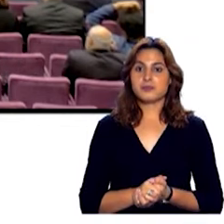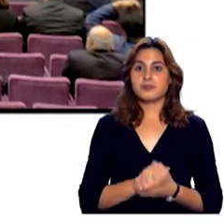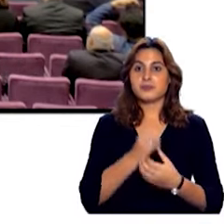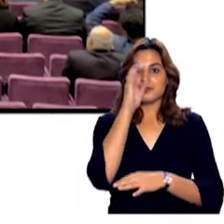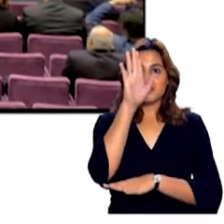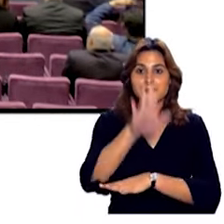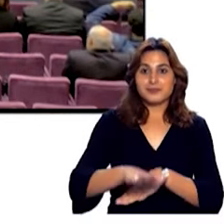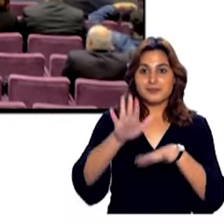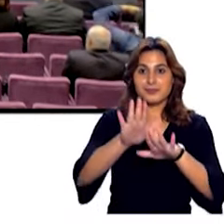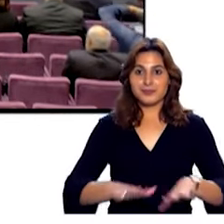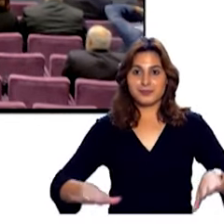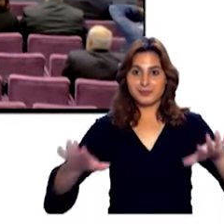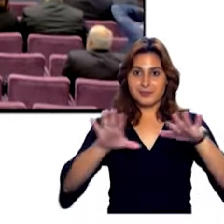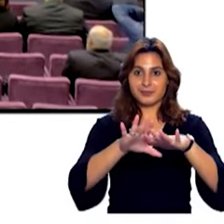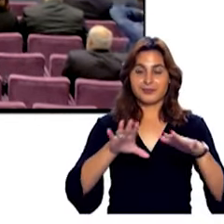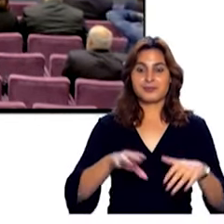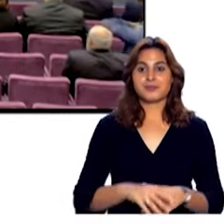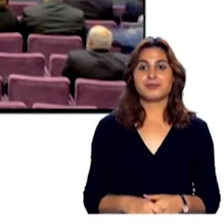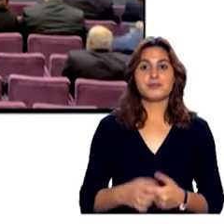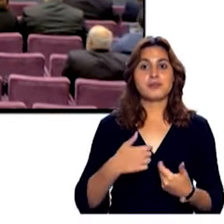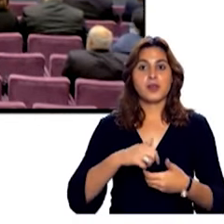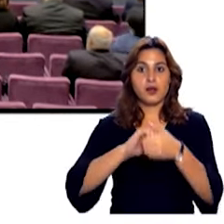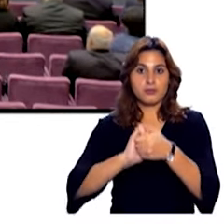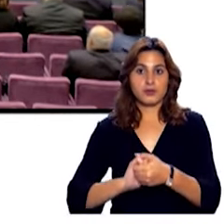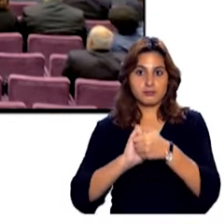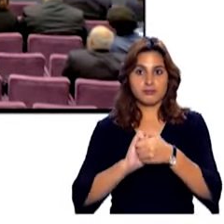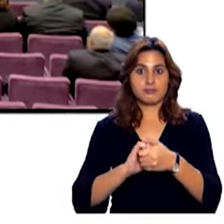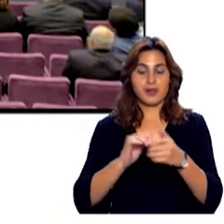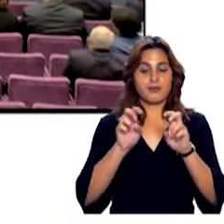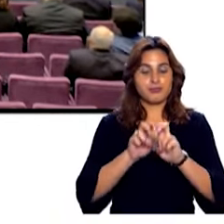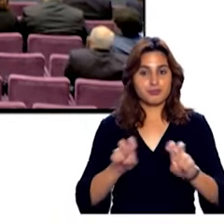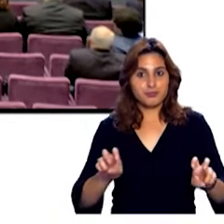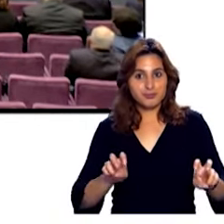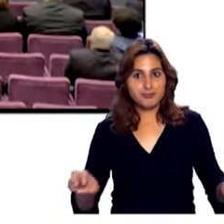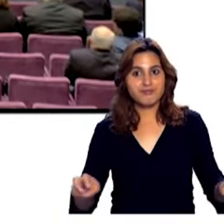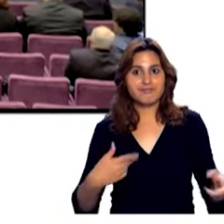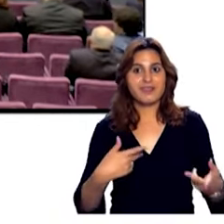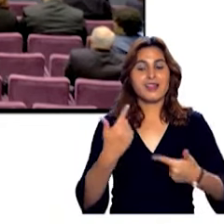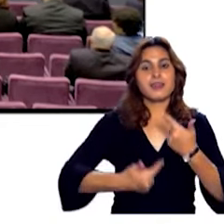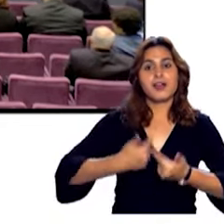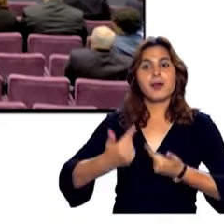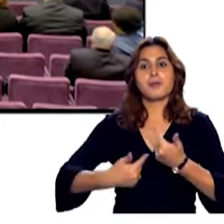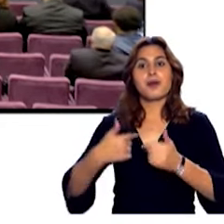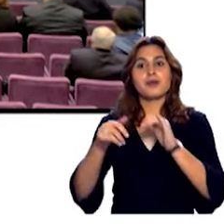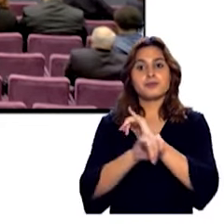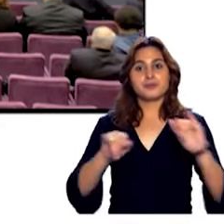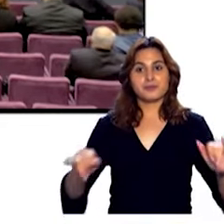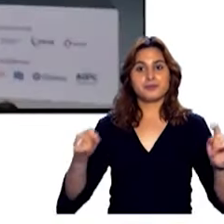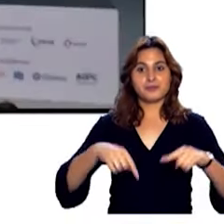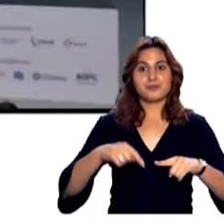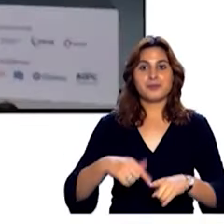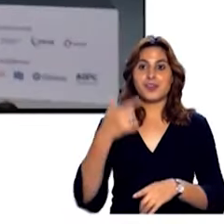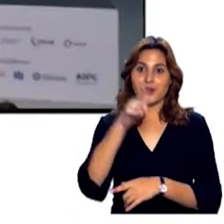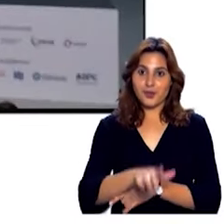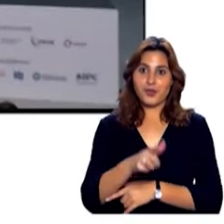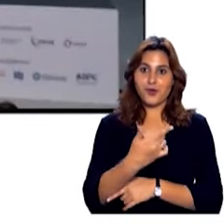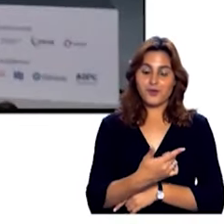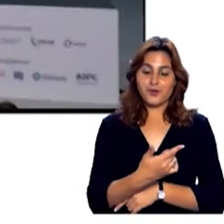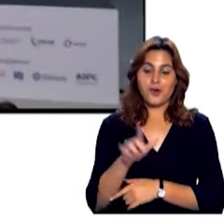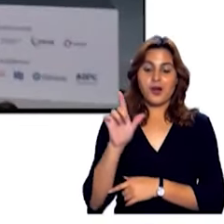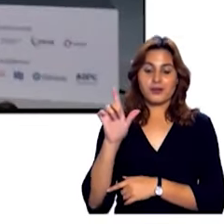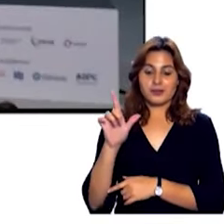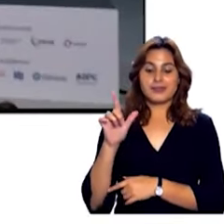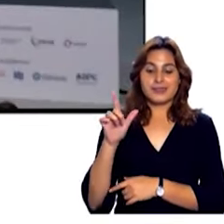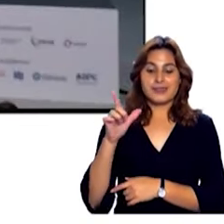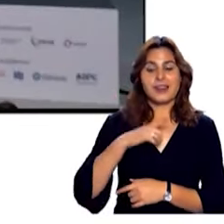a todos cumprimento essa mesa de trabalho anunciando aqui mais uma vez cumprimentando Dr Paolo